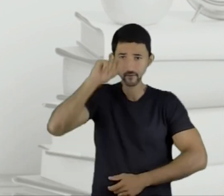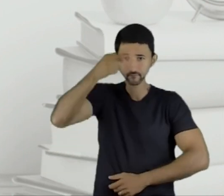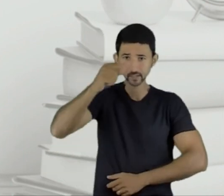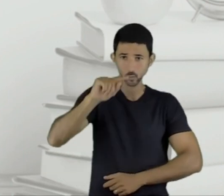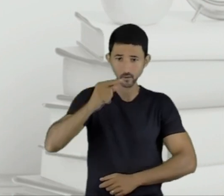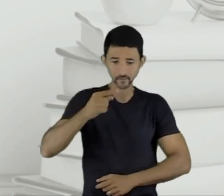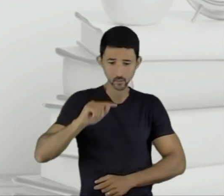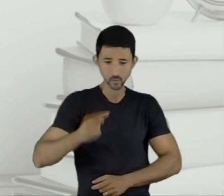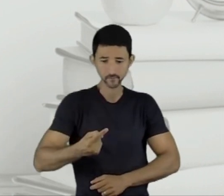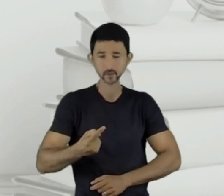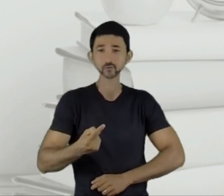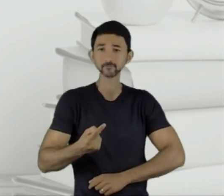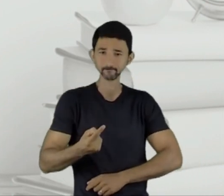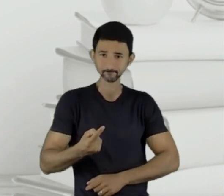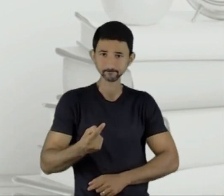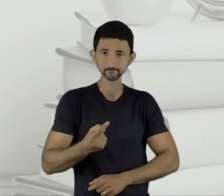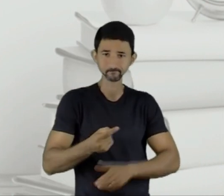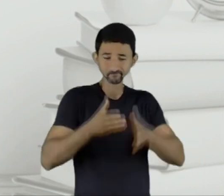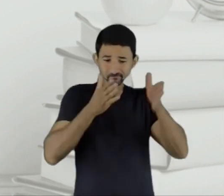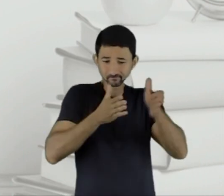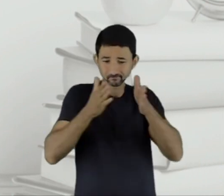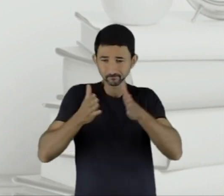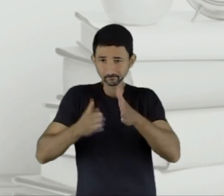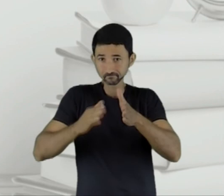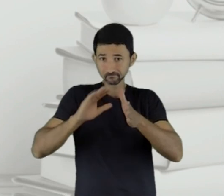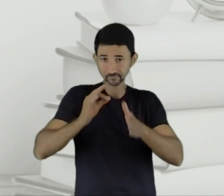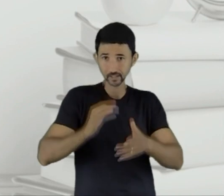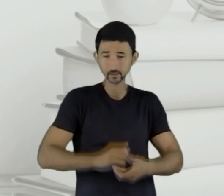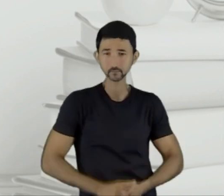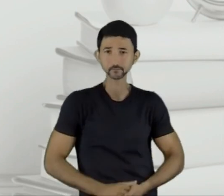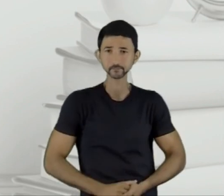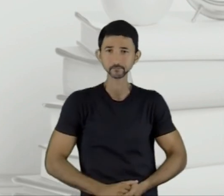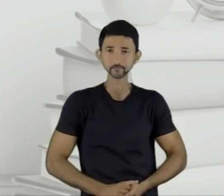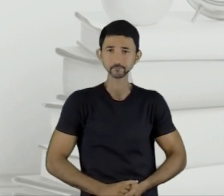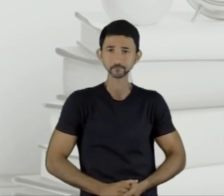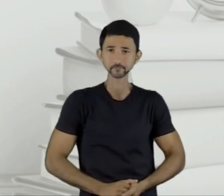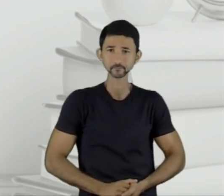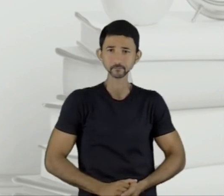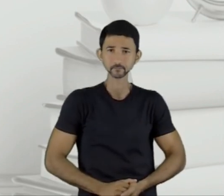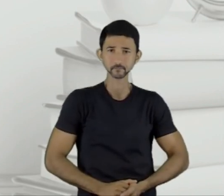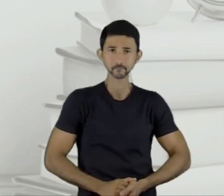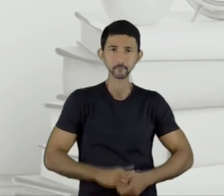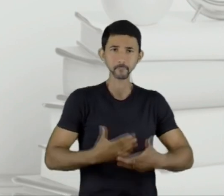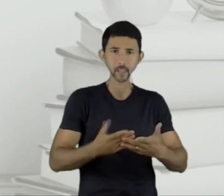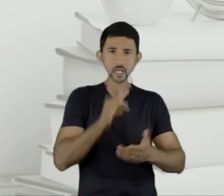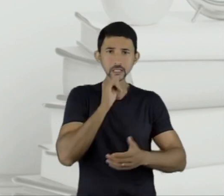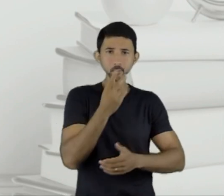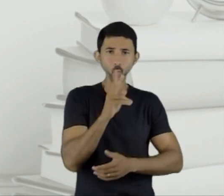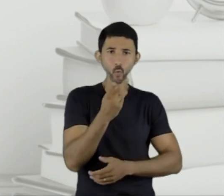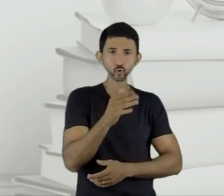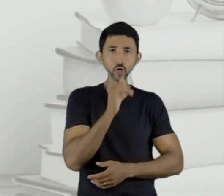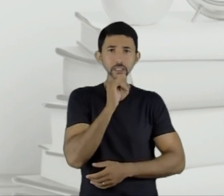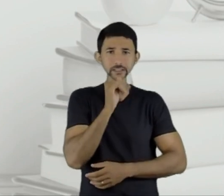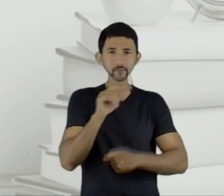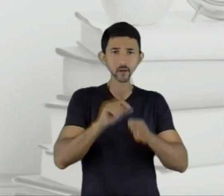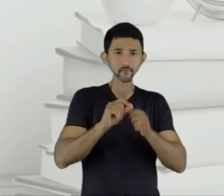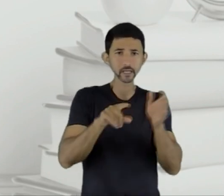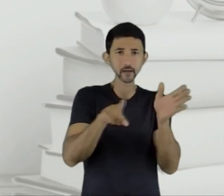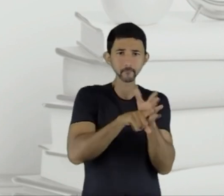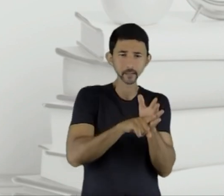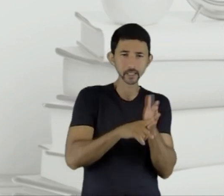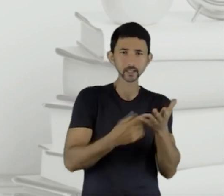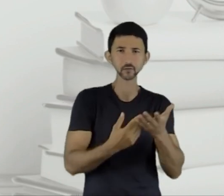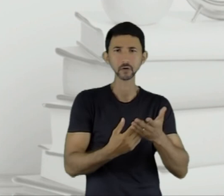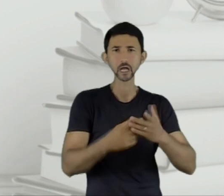vírgula embaixo de vírgula, direitinho, certo? Então, esses dois exemplos a gente usou subtração, mas